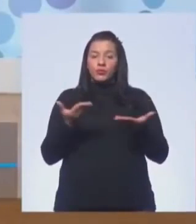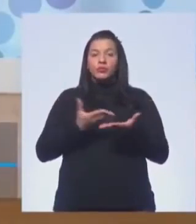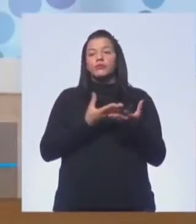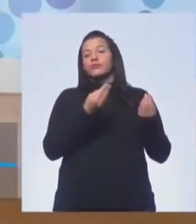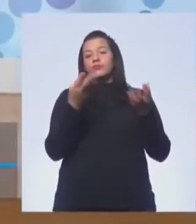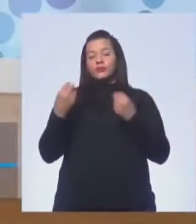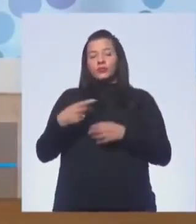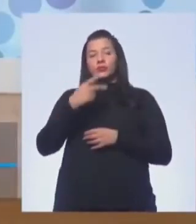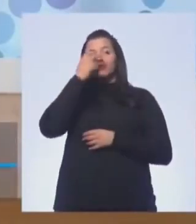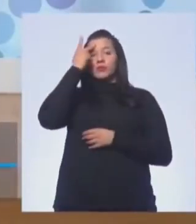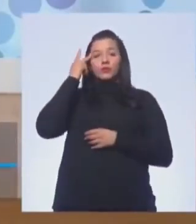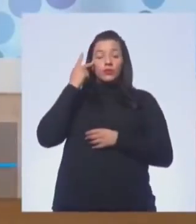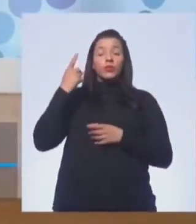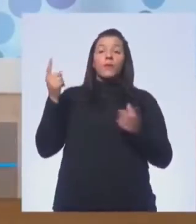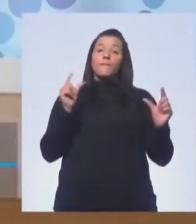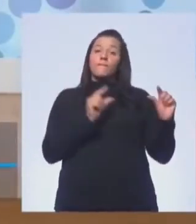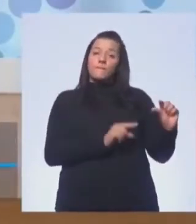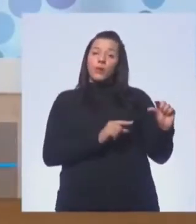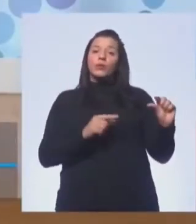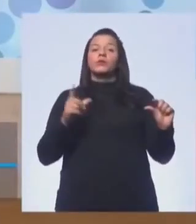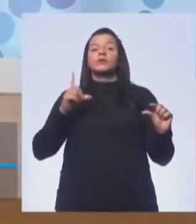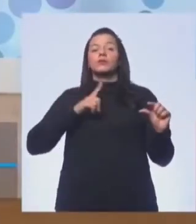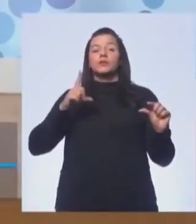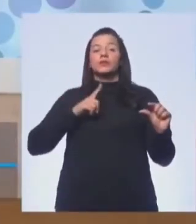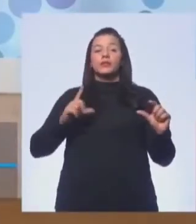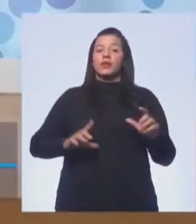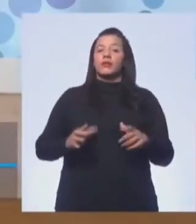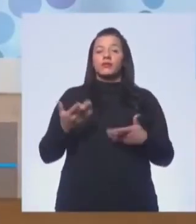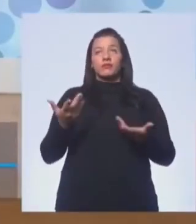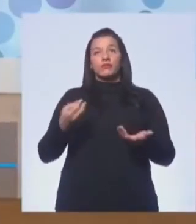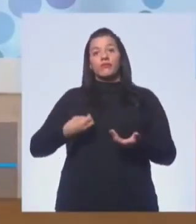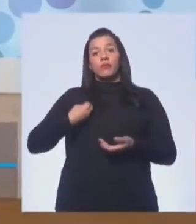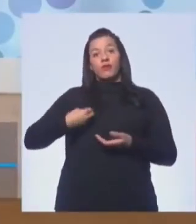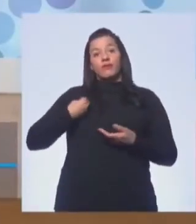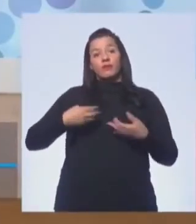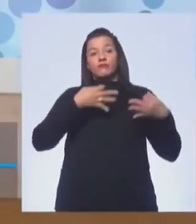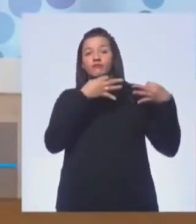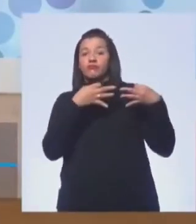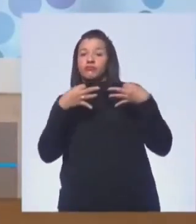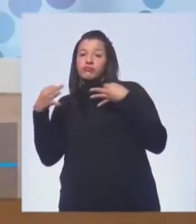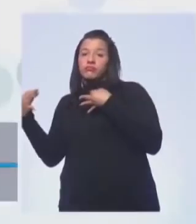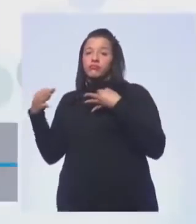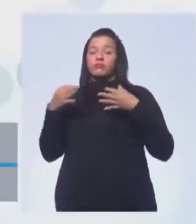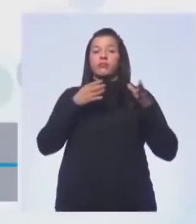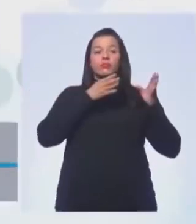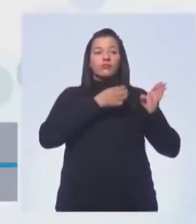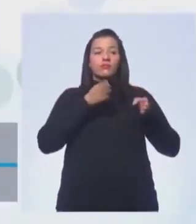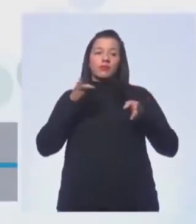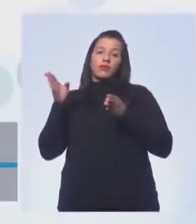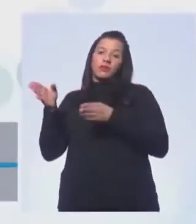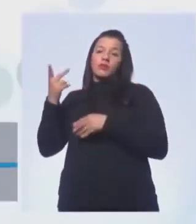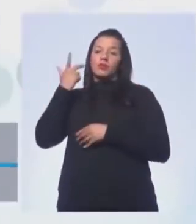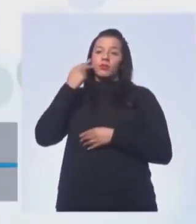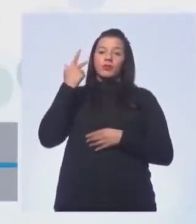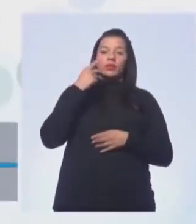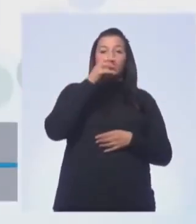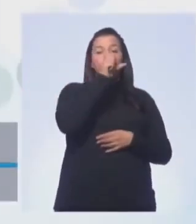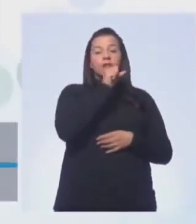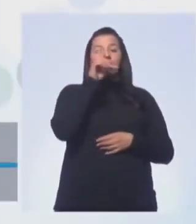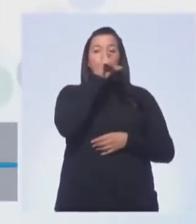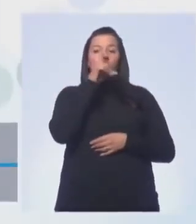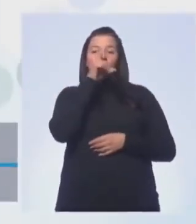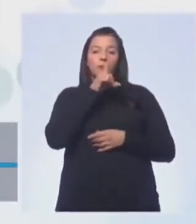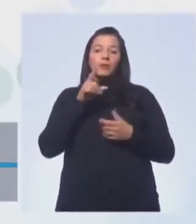maioria das pessoas, são poucos que têm o privilégio de ter uma vida mais certinha, cumprir horários normais, tem um fim de semana